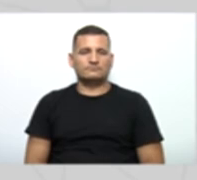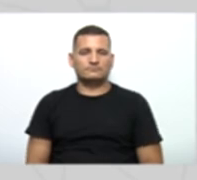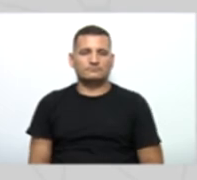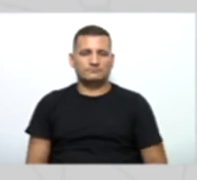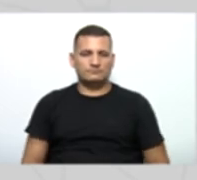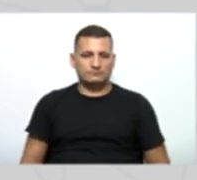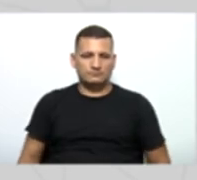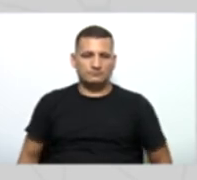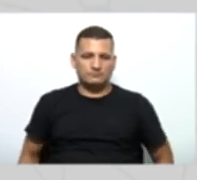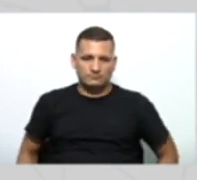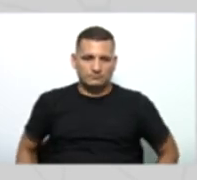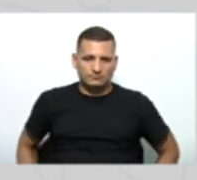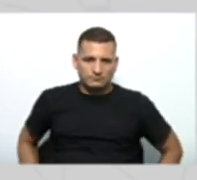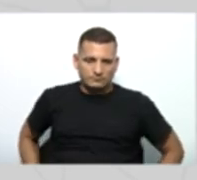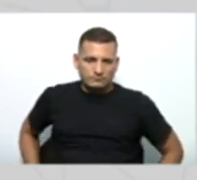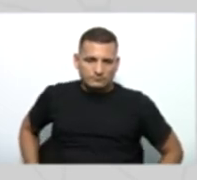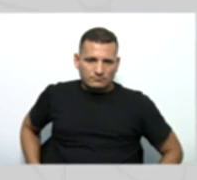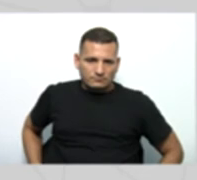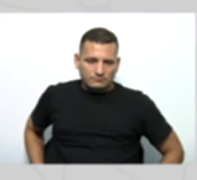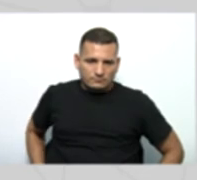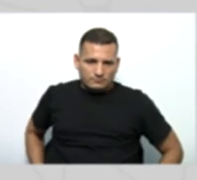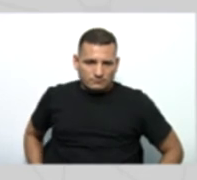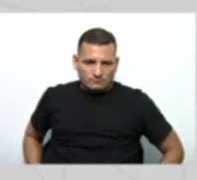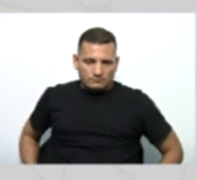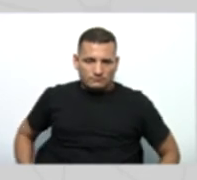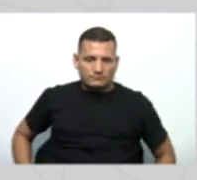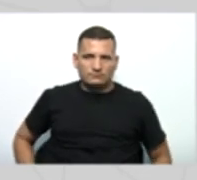opa, que permite